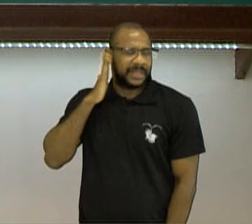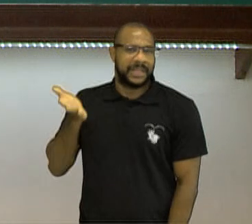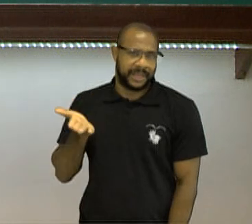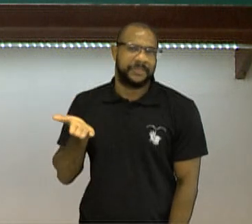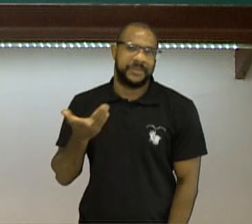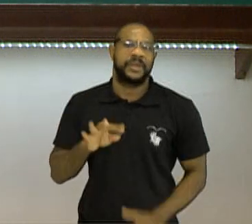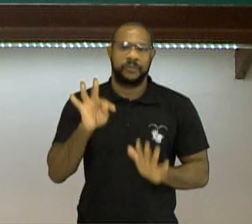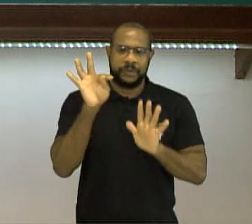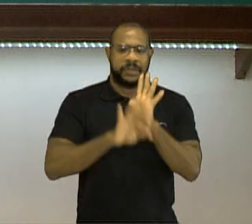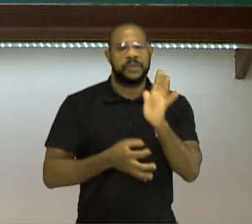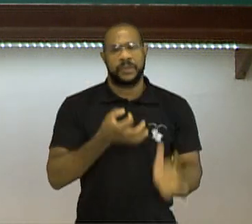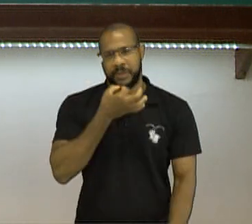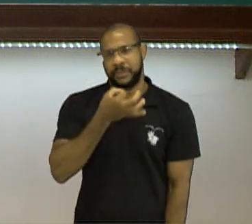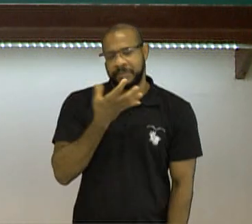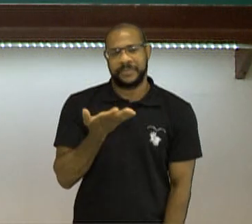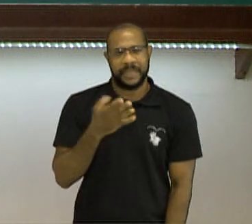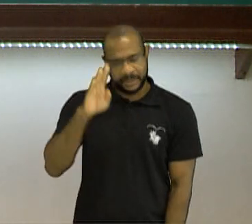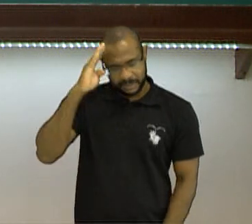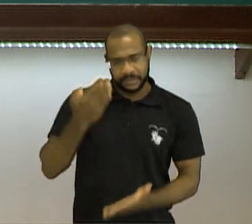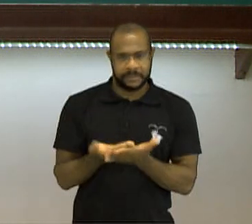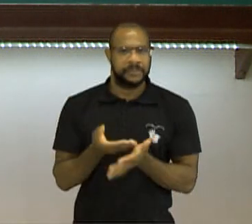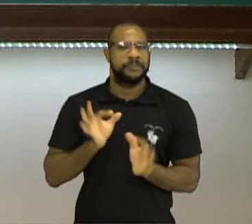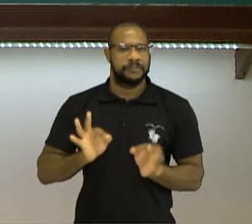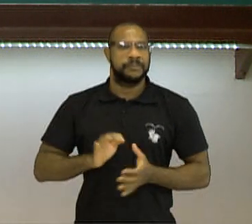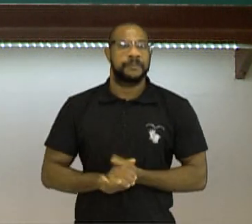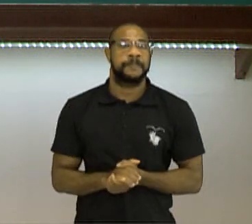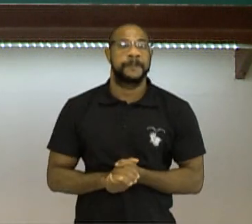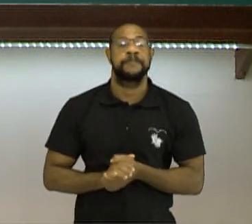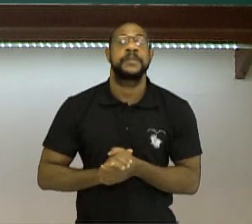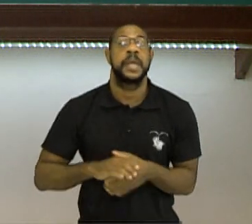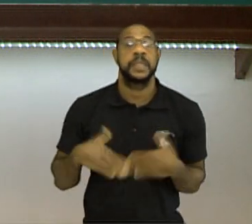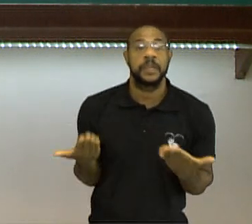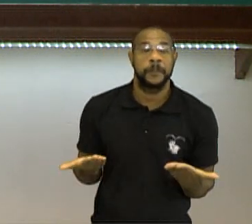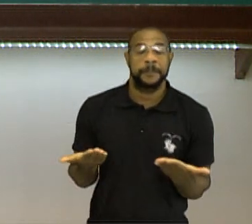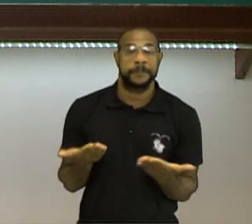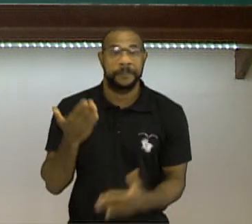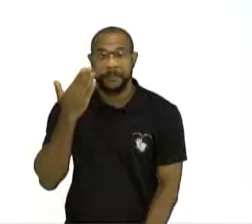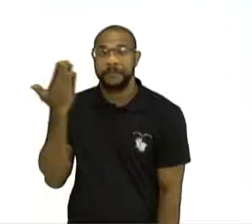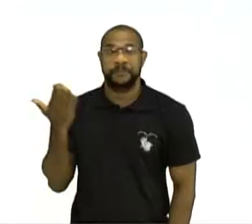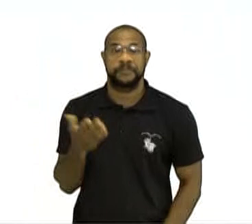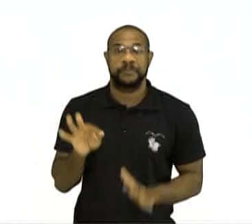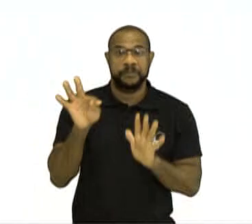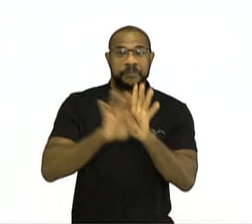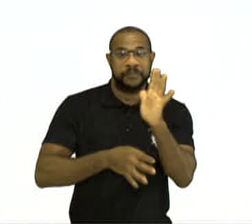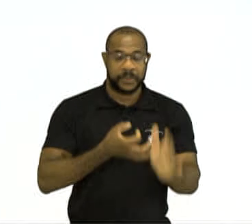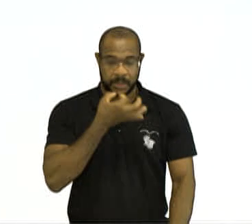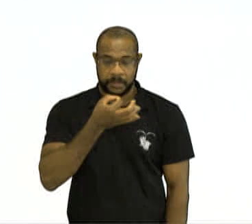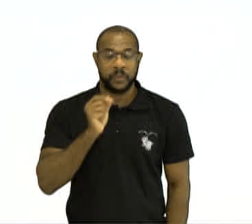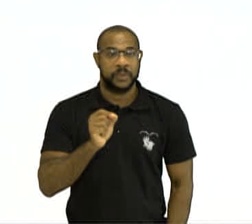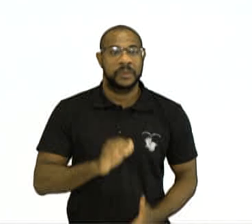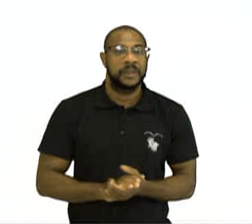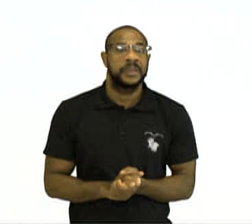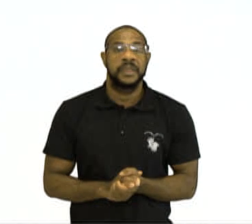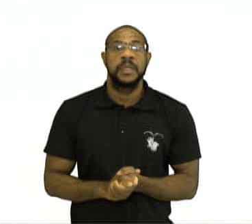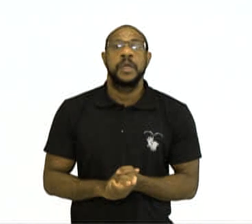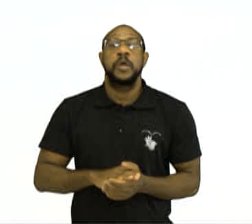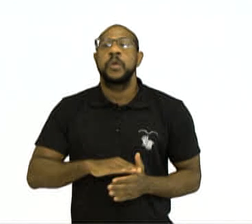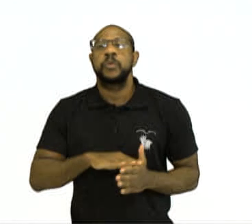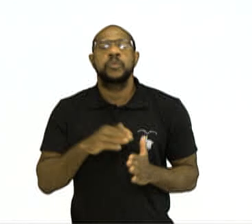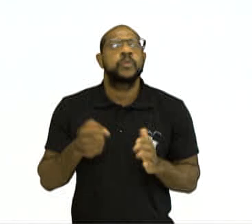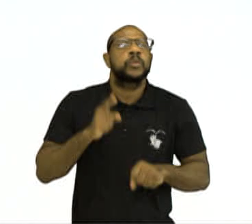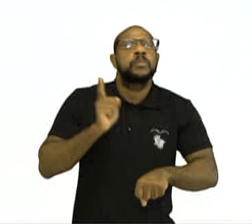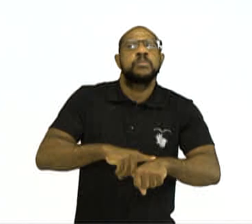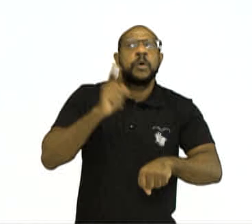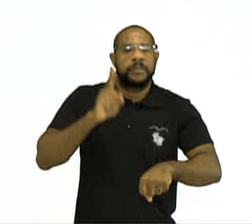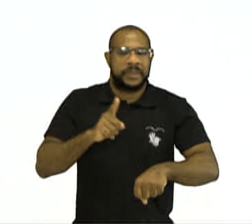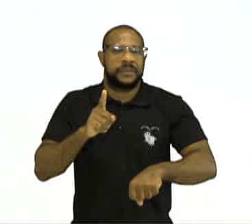gênero textual do que acredita. Artigo de opinião. Na verdade, estamos a todo momento envoltos em questões